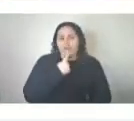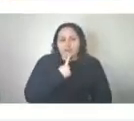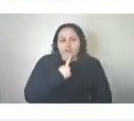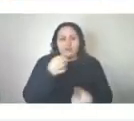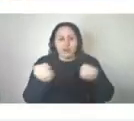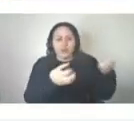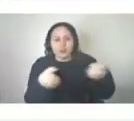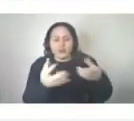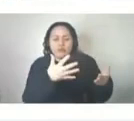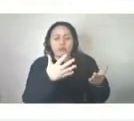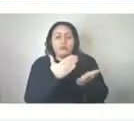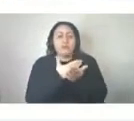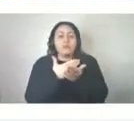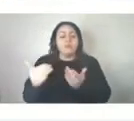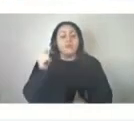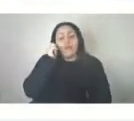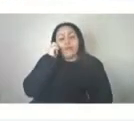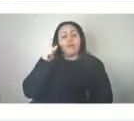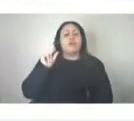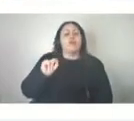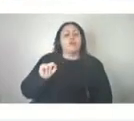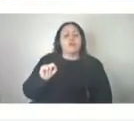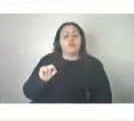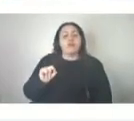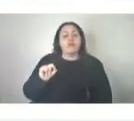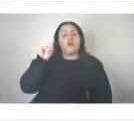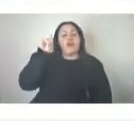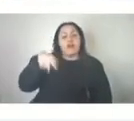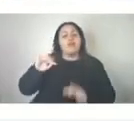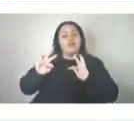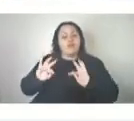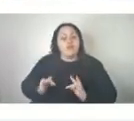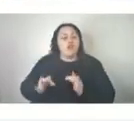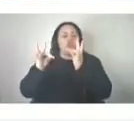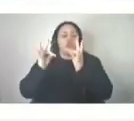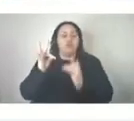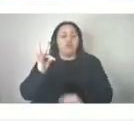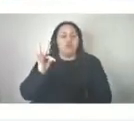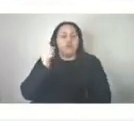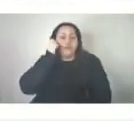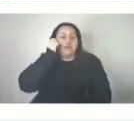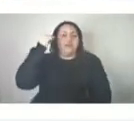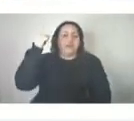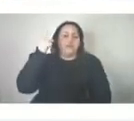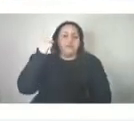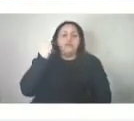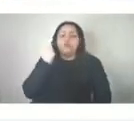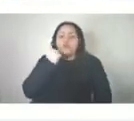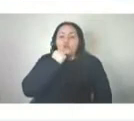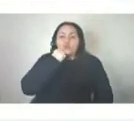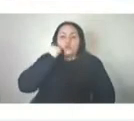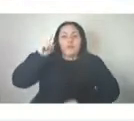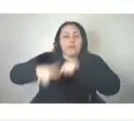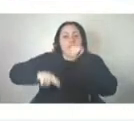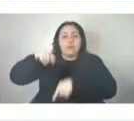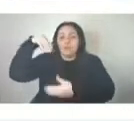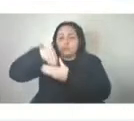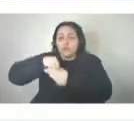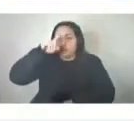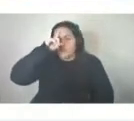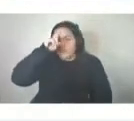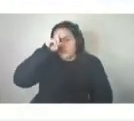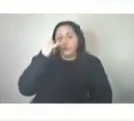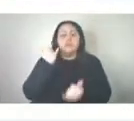surgir inventos tecnológicos duros, de tecnologias duras no hospital. Esse, por exemplo, é um aspirador nasal construindo